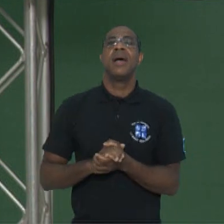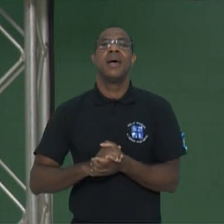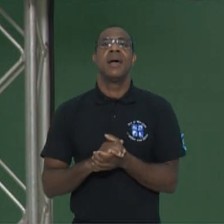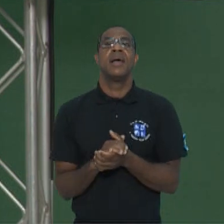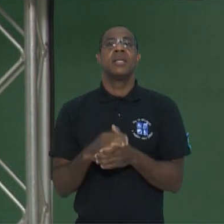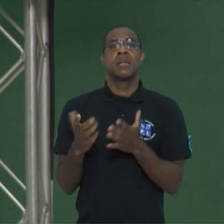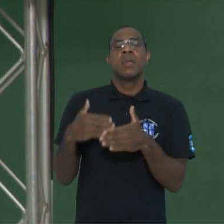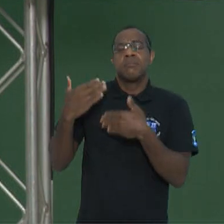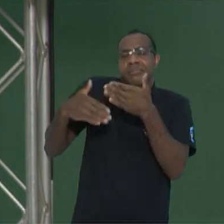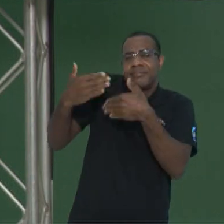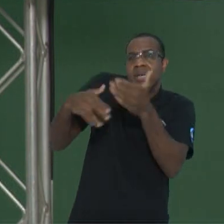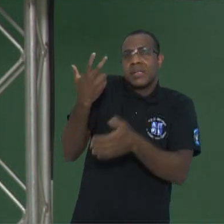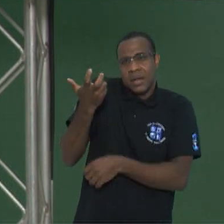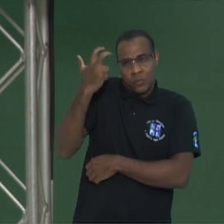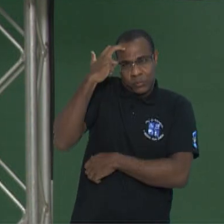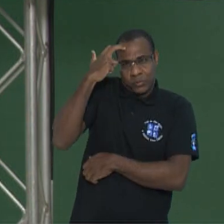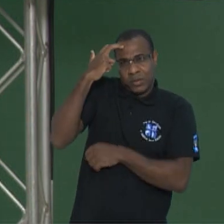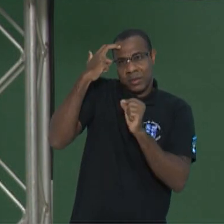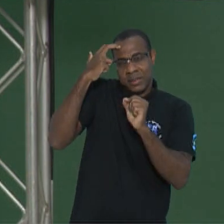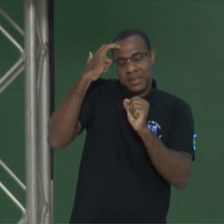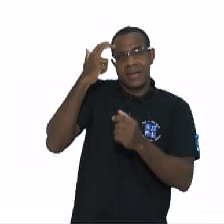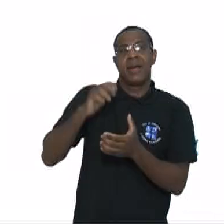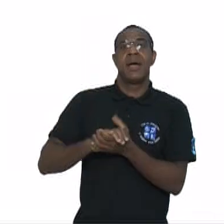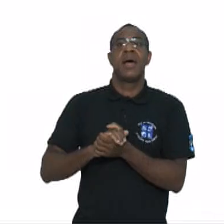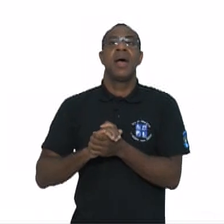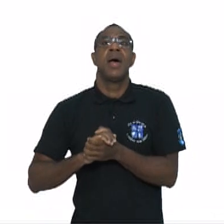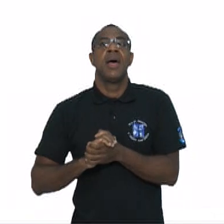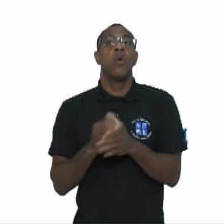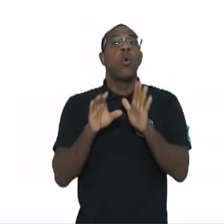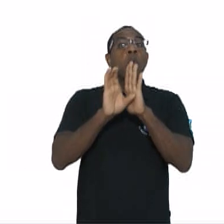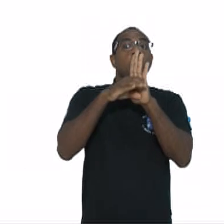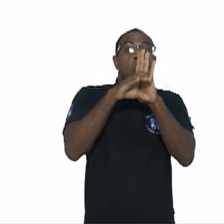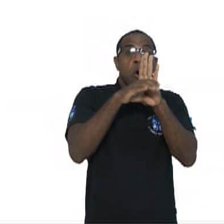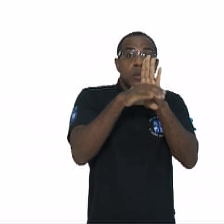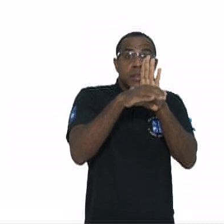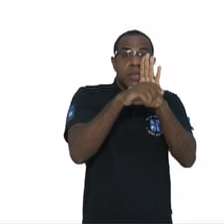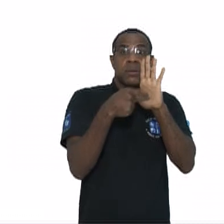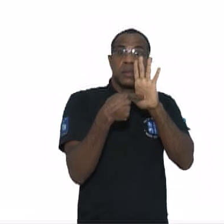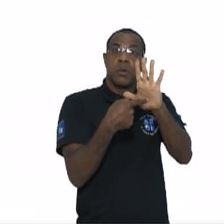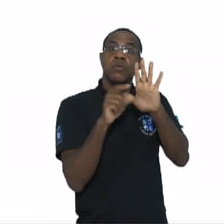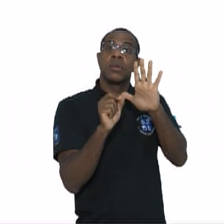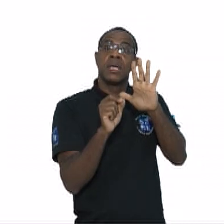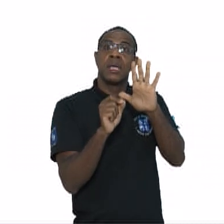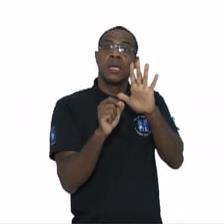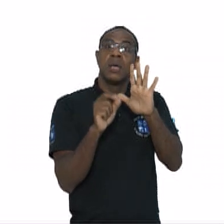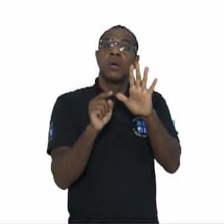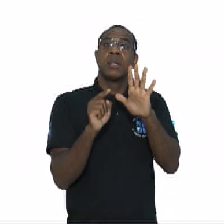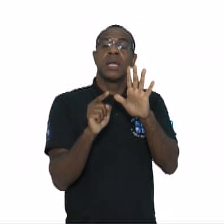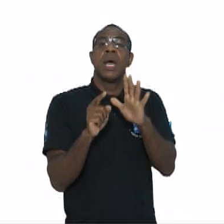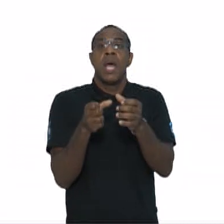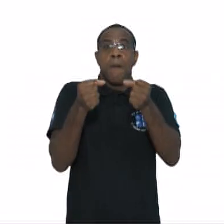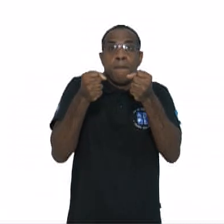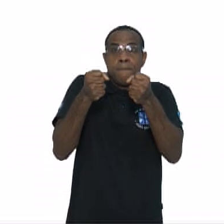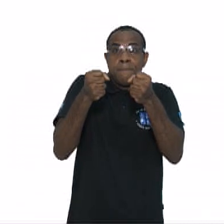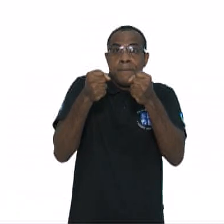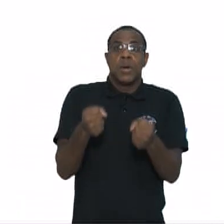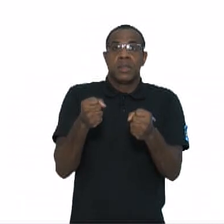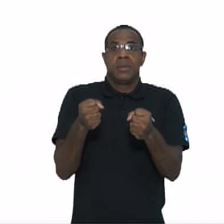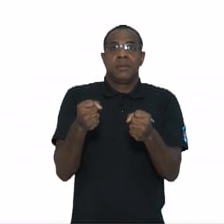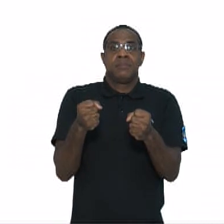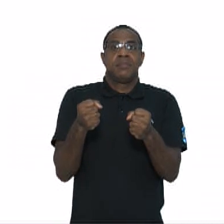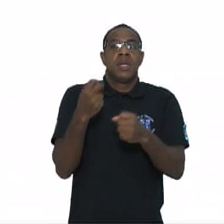da cultura. Então, a hegemonia cultural é um conceito que indica uma preponderância de uma